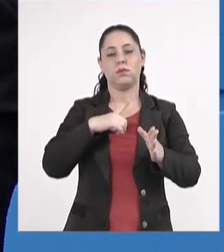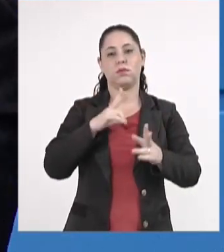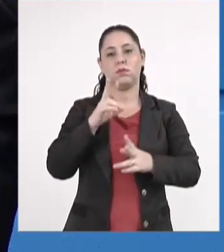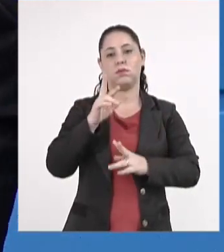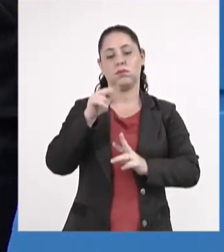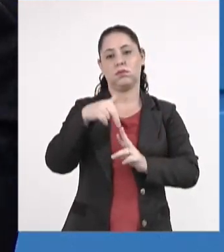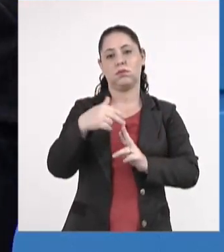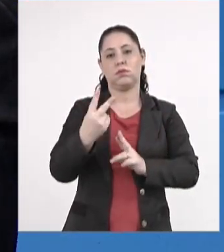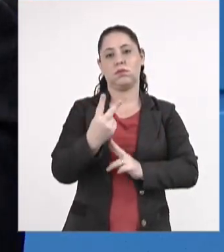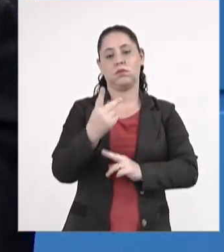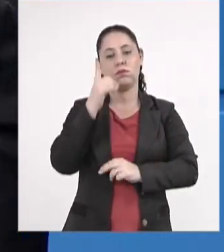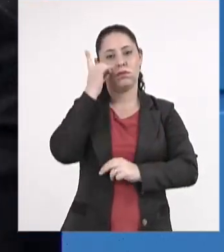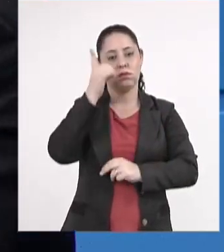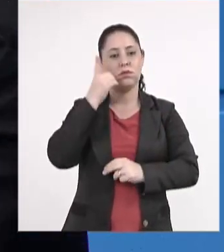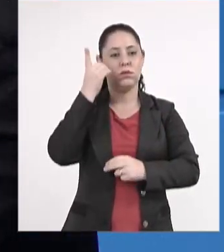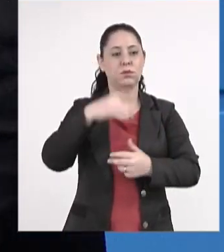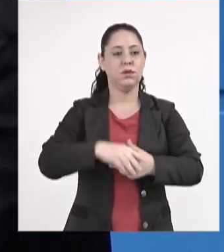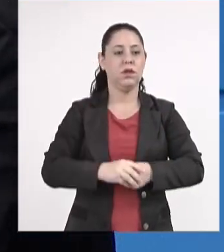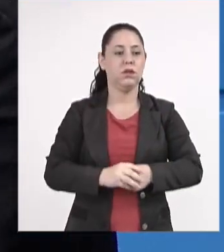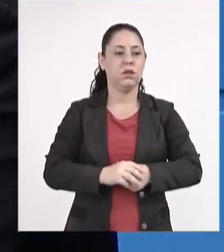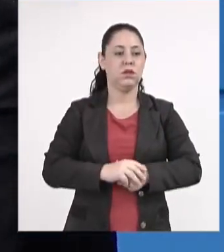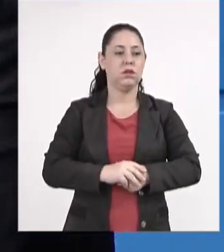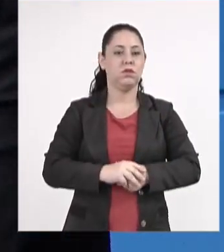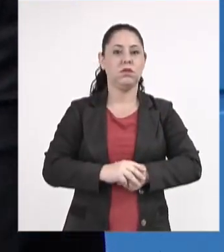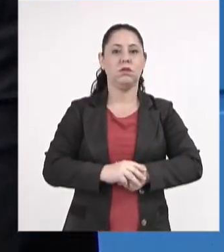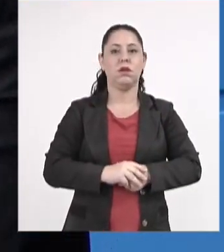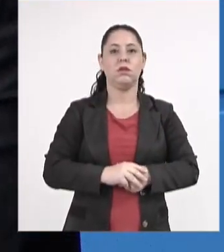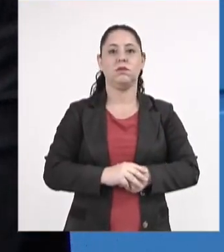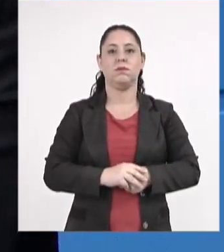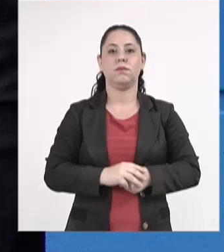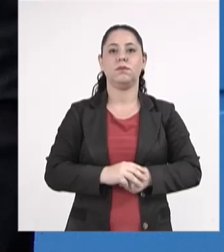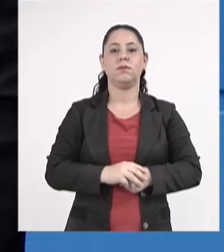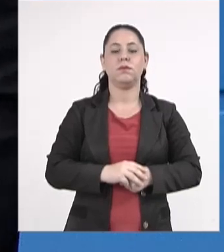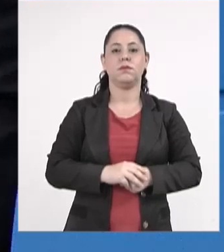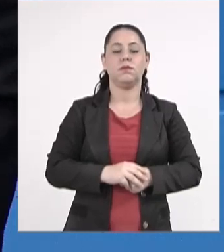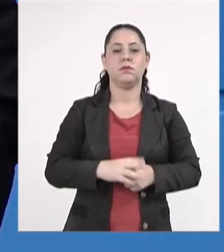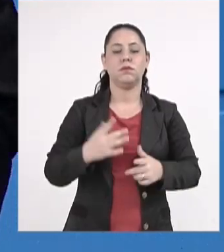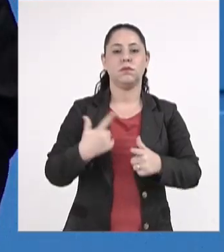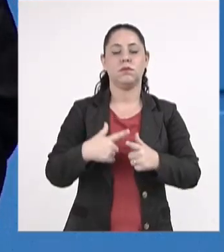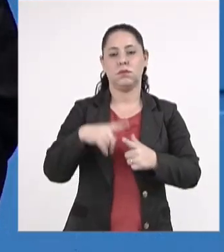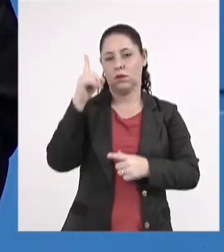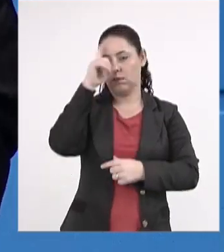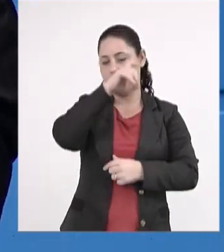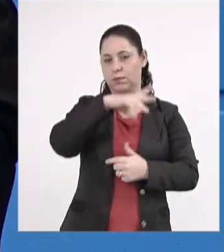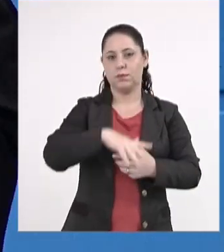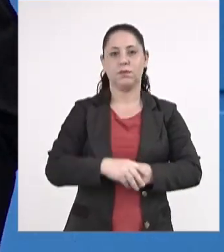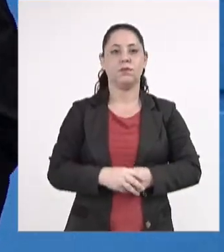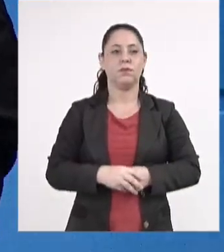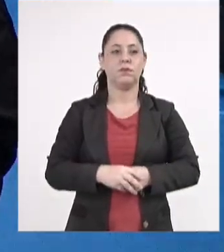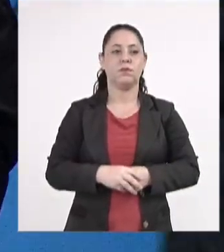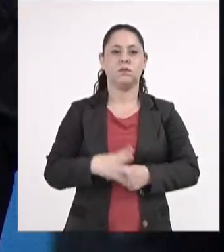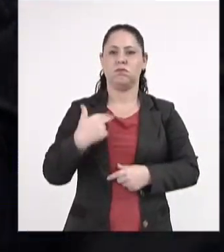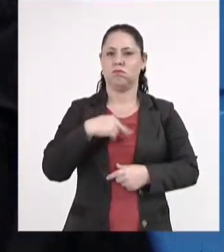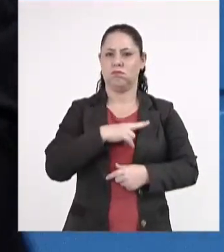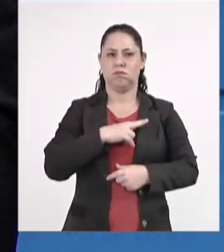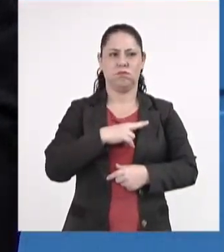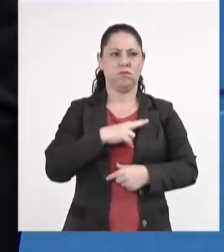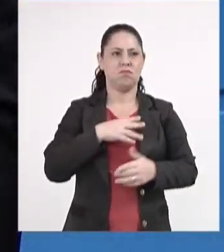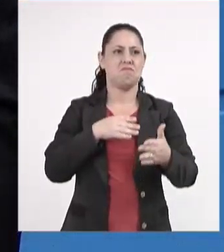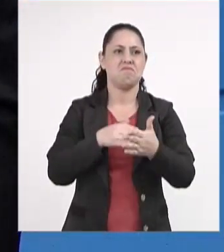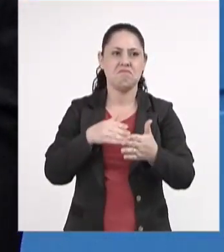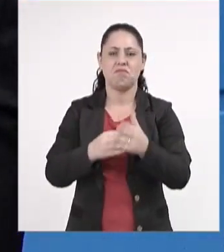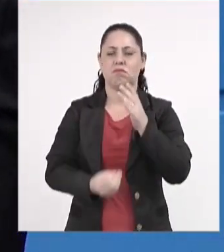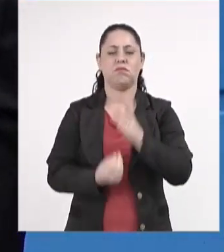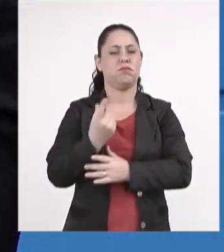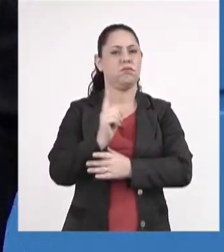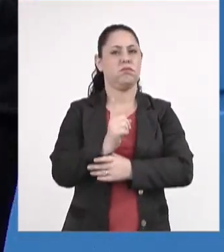é representado por duas deputados que é deputada Lia Nogueira mas devido que a dificuldade e não somos nós que criamos Essas barreiras